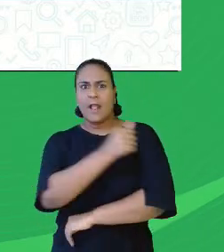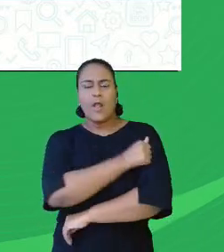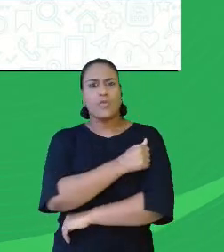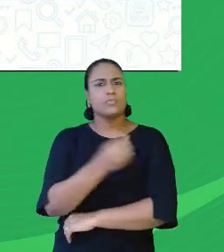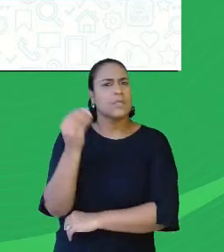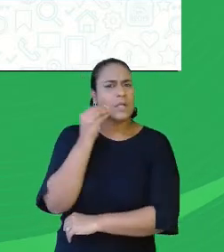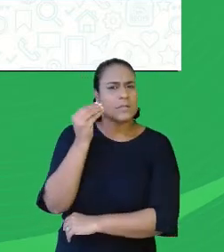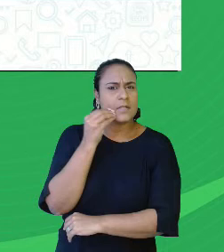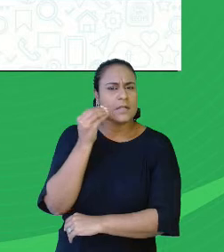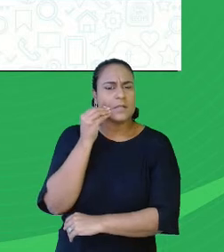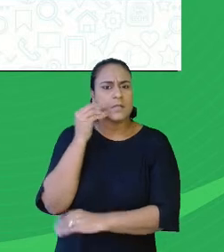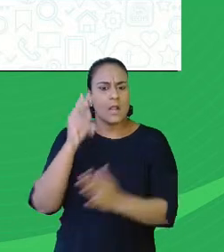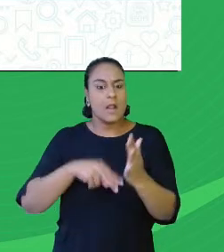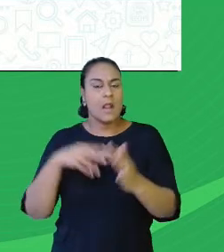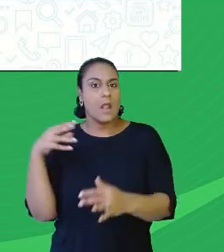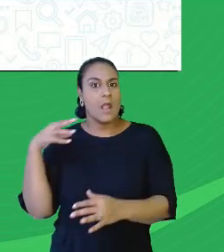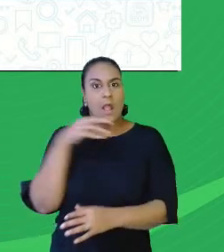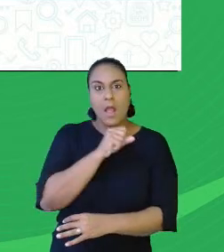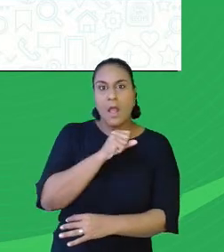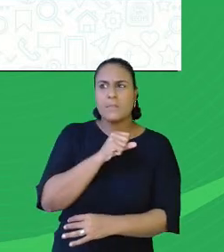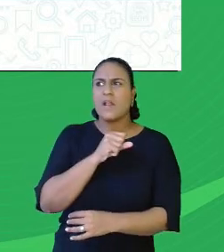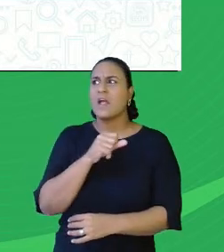Lê bem rápido esse nome aí, ó.